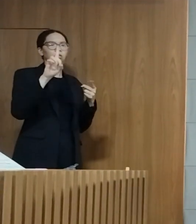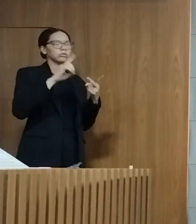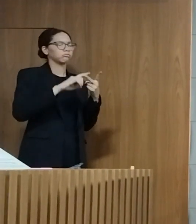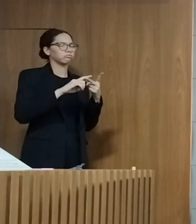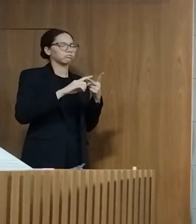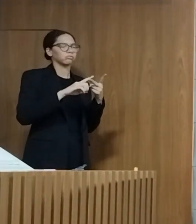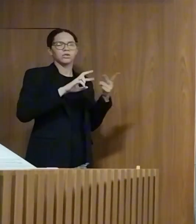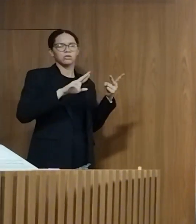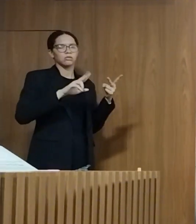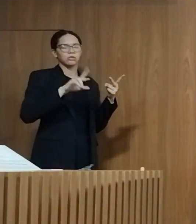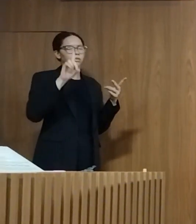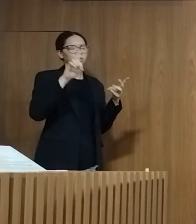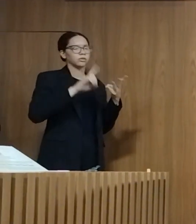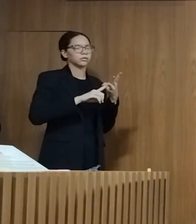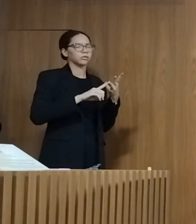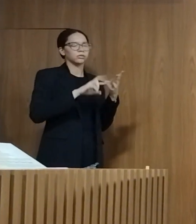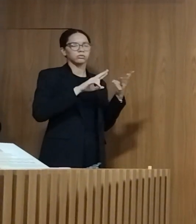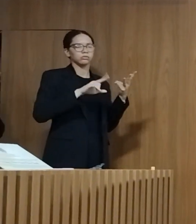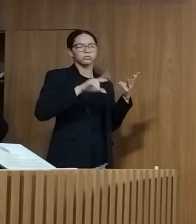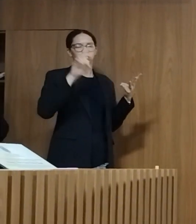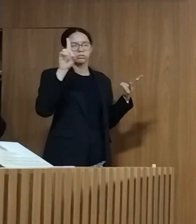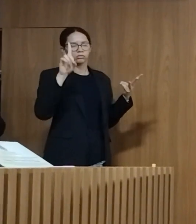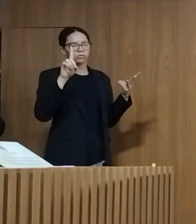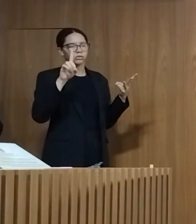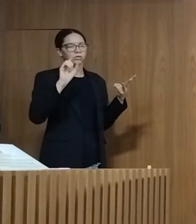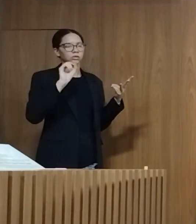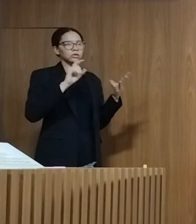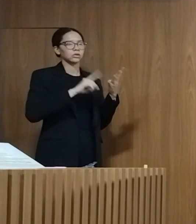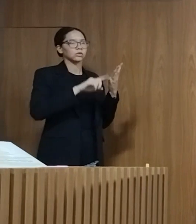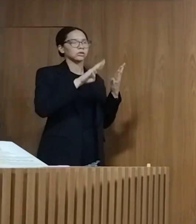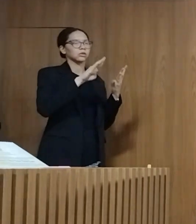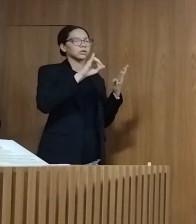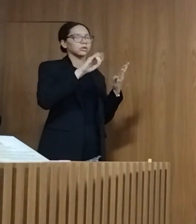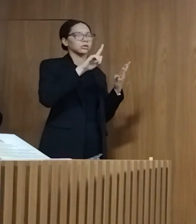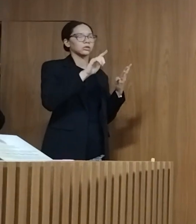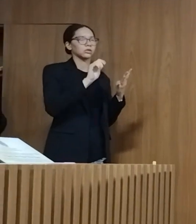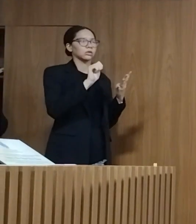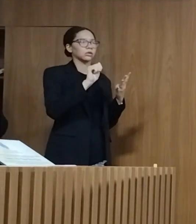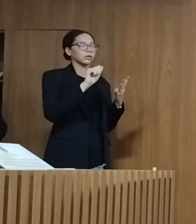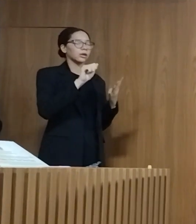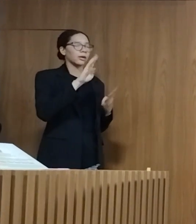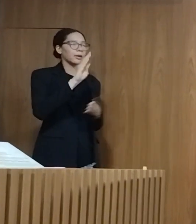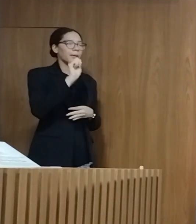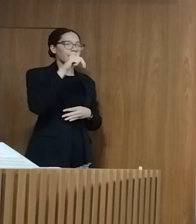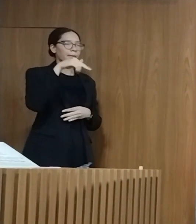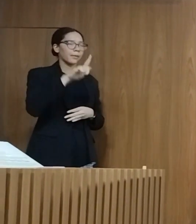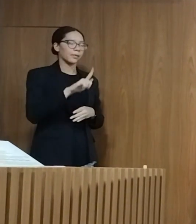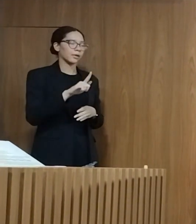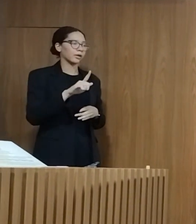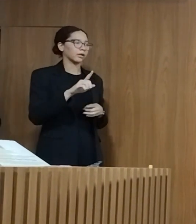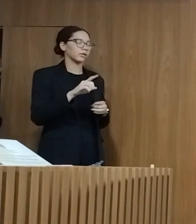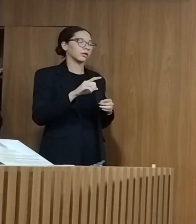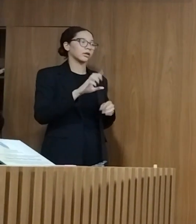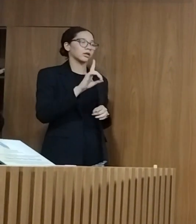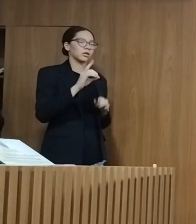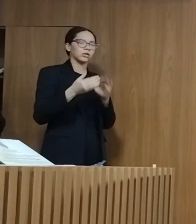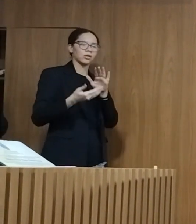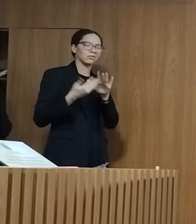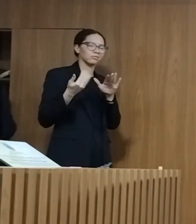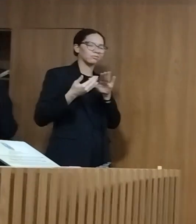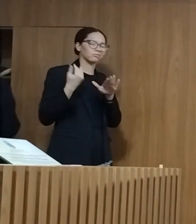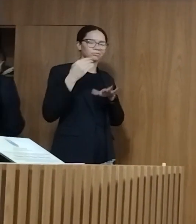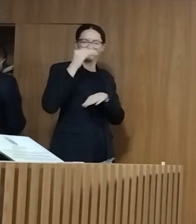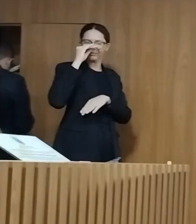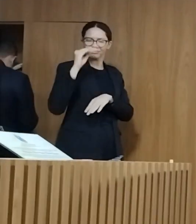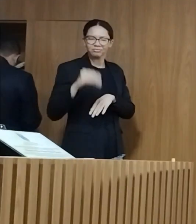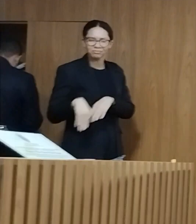Deus, a letra C é não foi Deus e a letra D é Big Bang. Deus é tirado como premissa, Deus é tratado